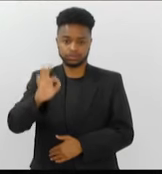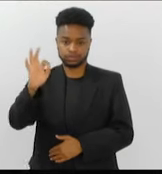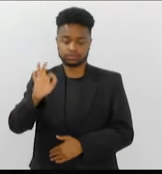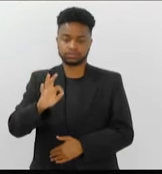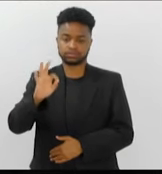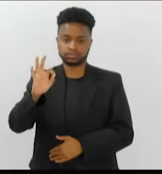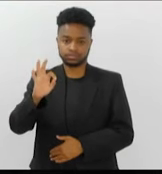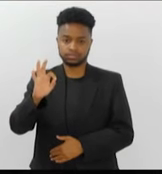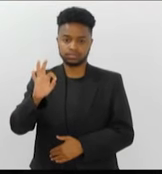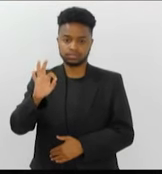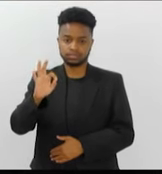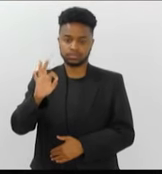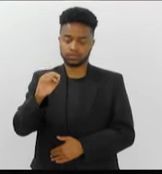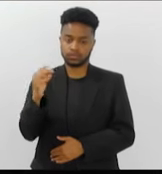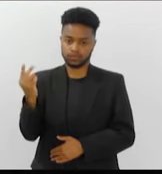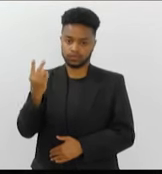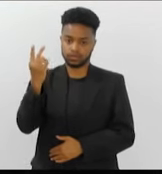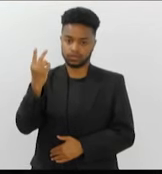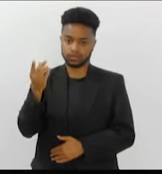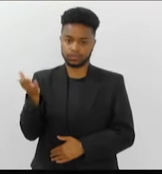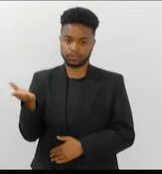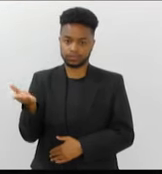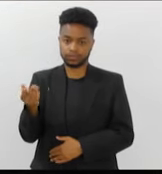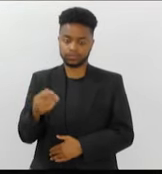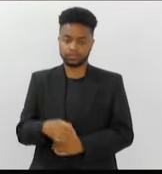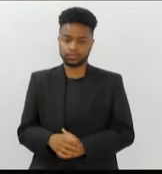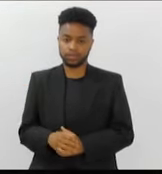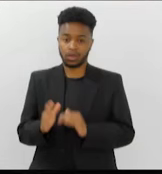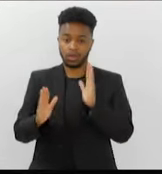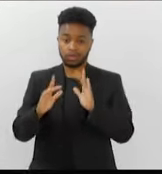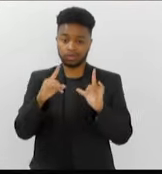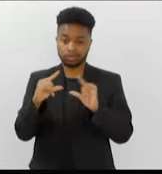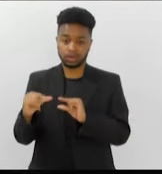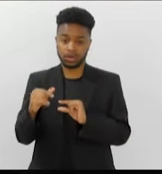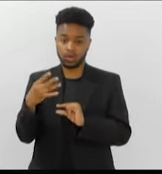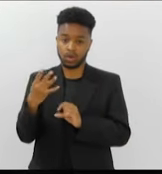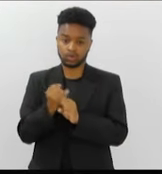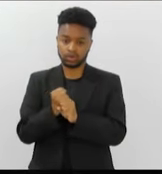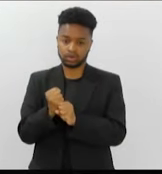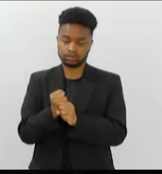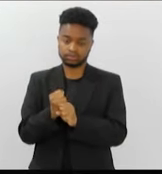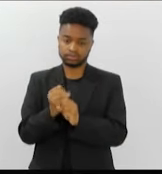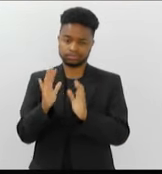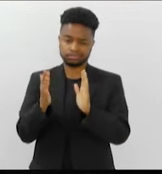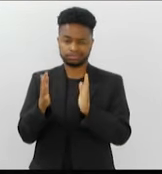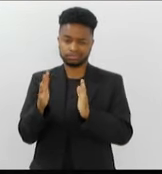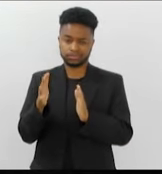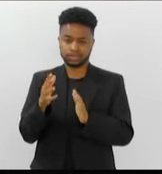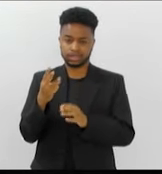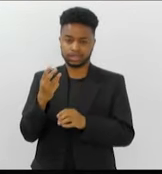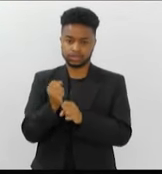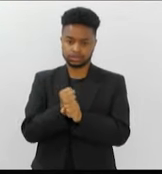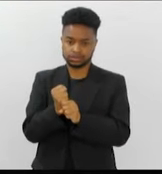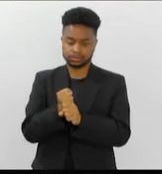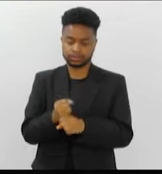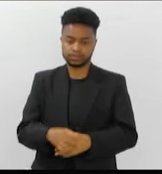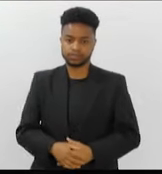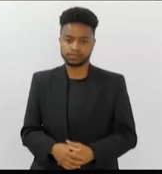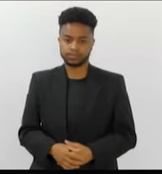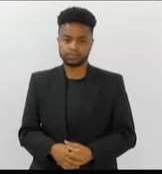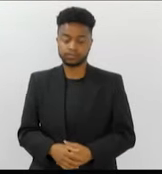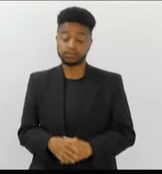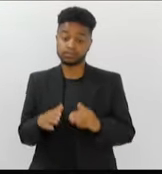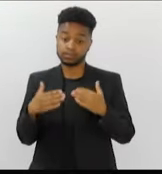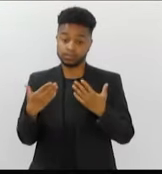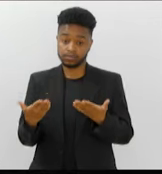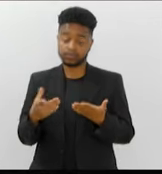167% nos valores, em menos de 4 anos, 3 anos praticamente. E aí, isso